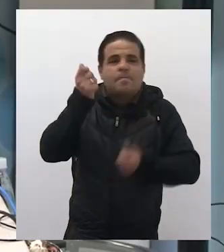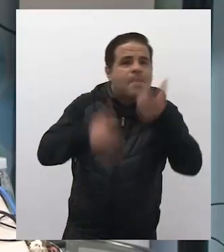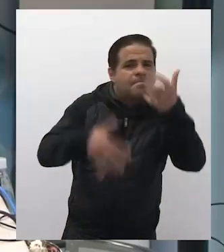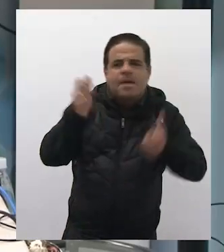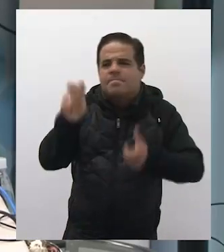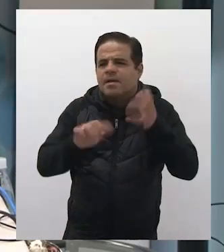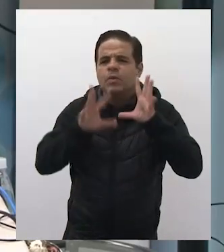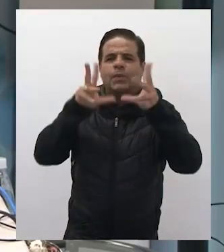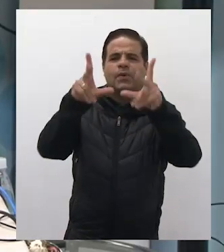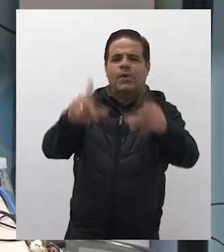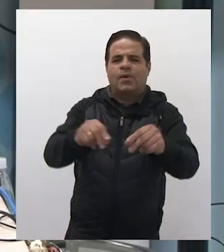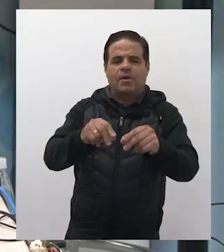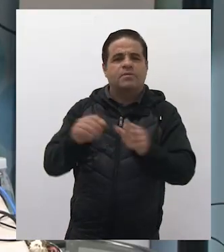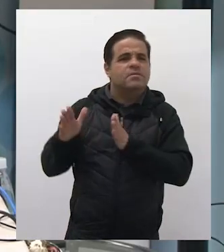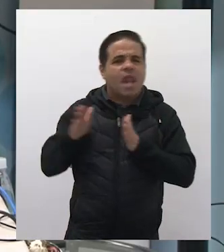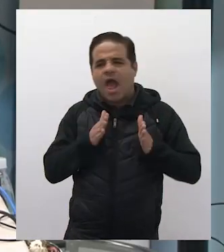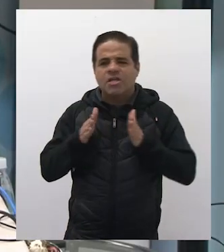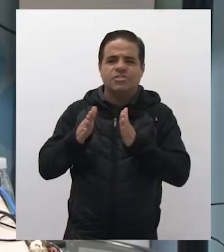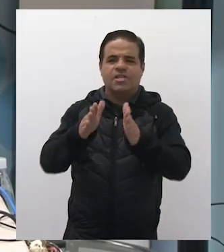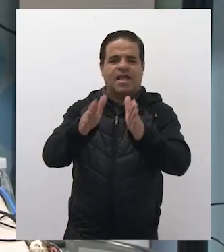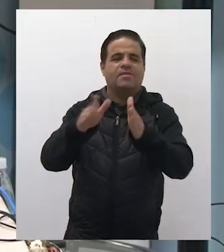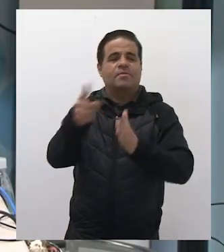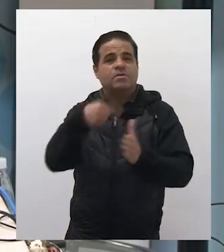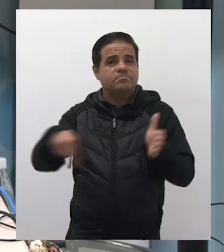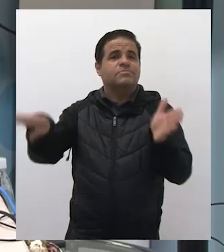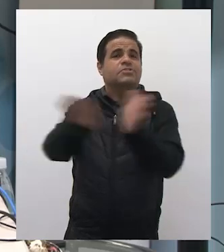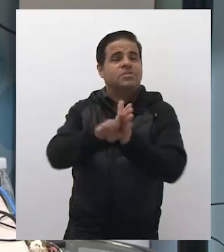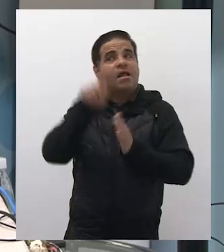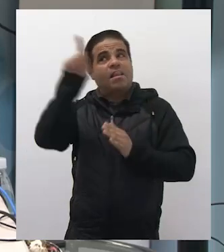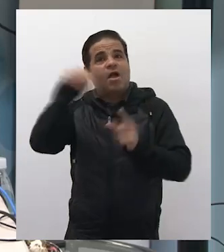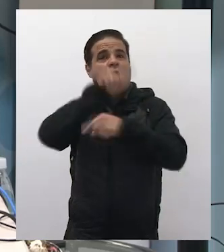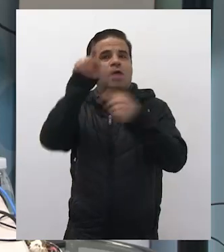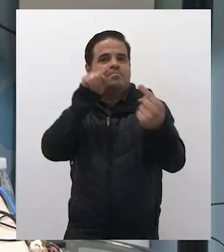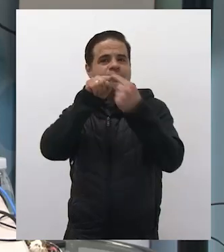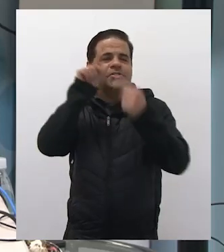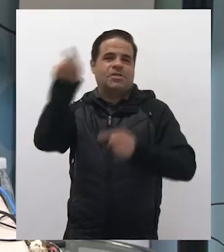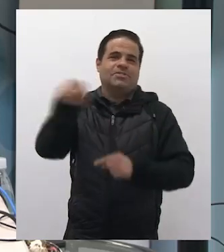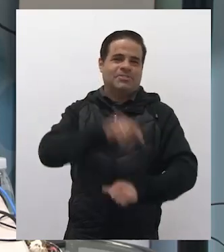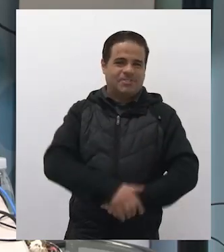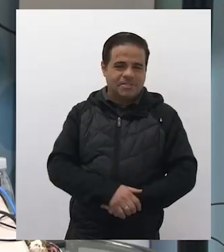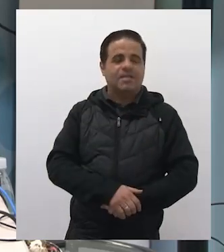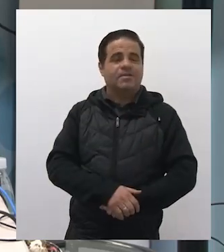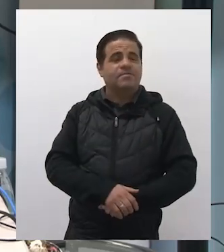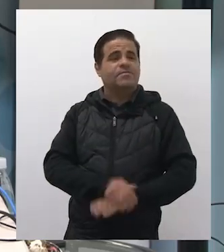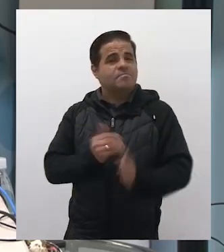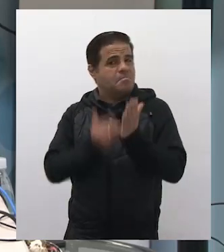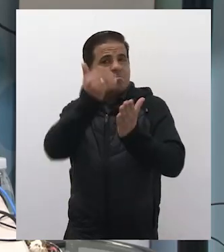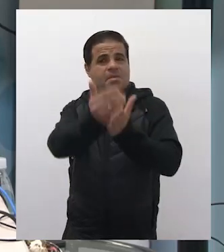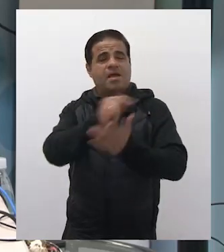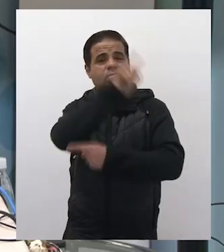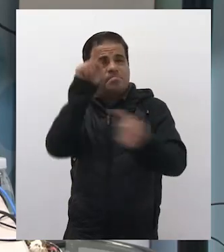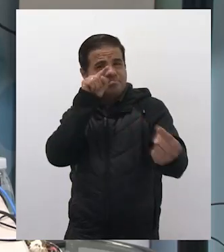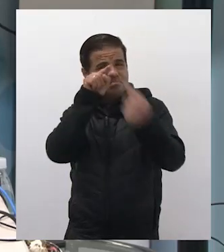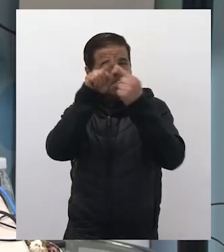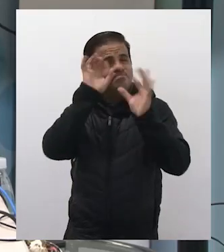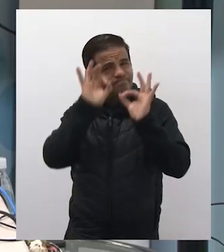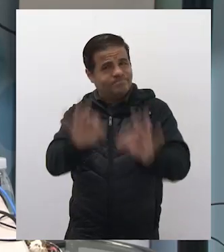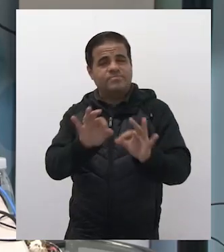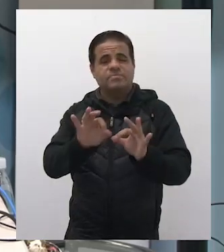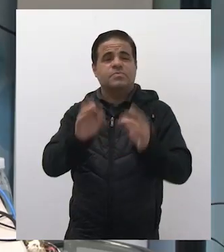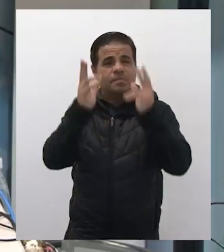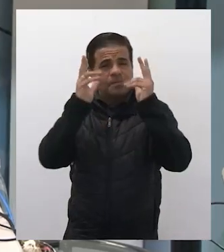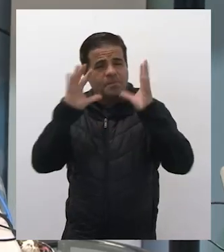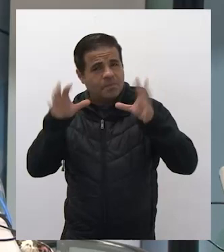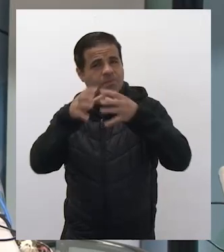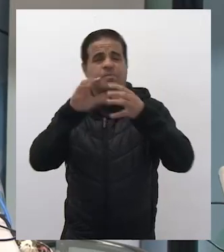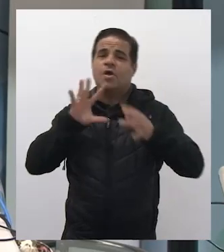mastigado todo este trajeto para a gente chegar num objetivo máximo e um objetivo comum